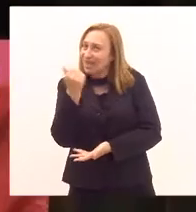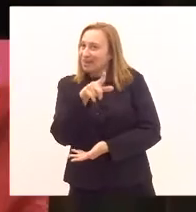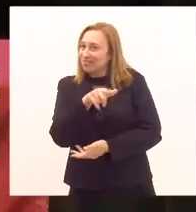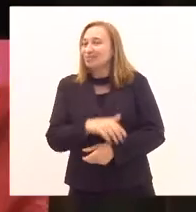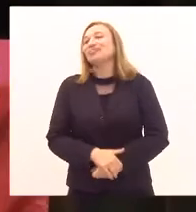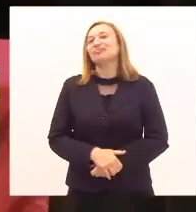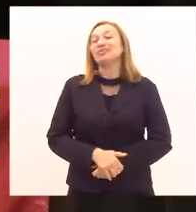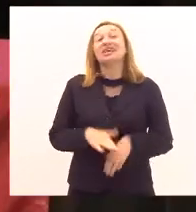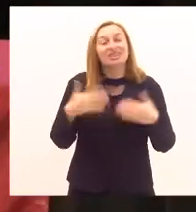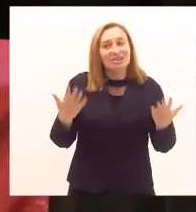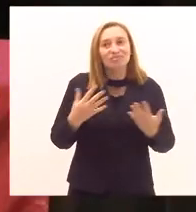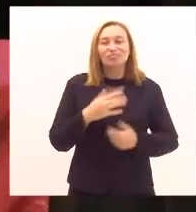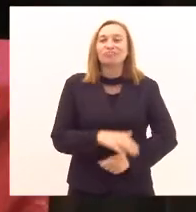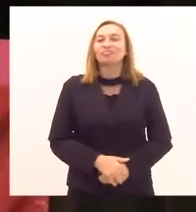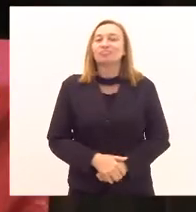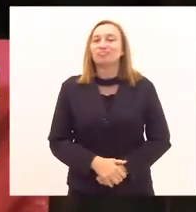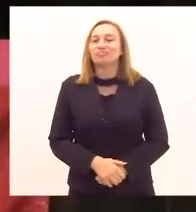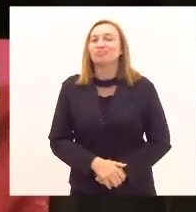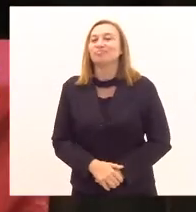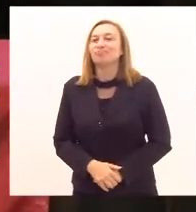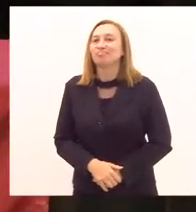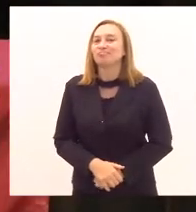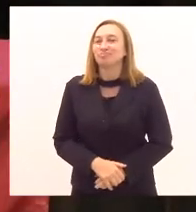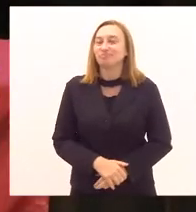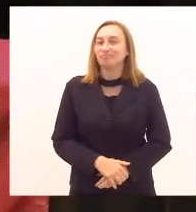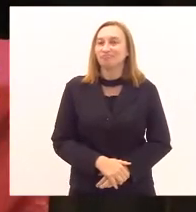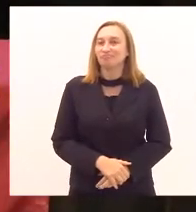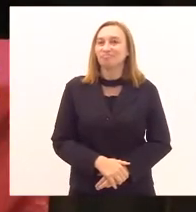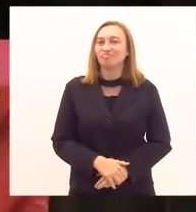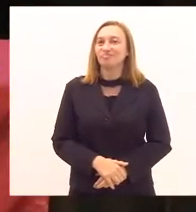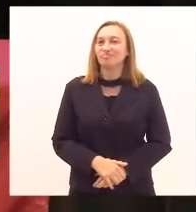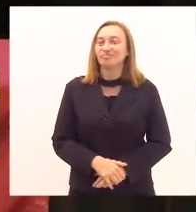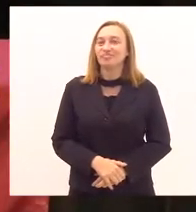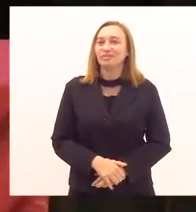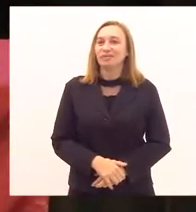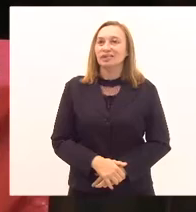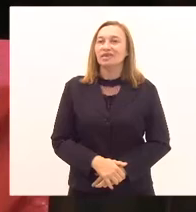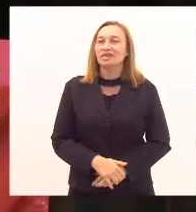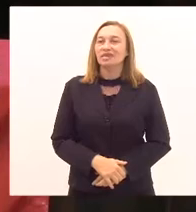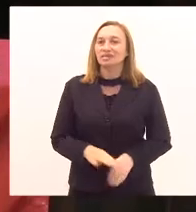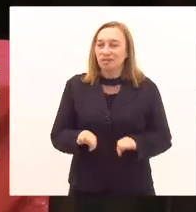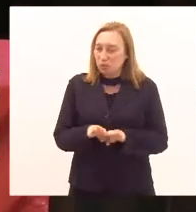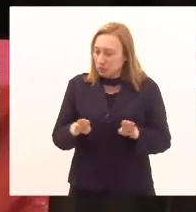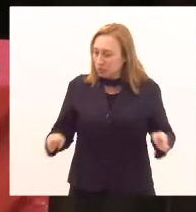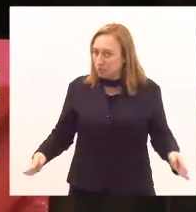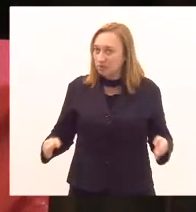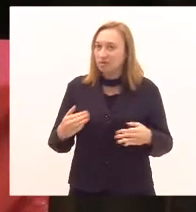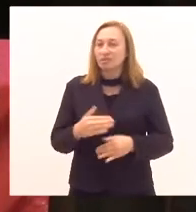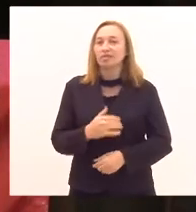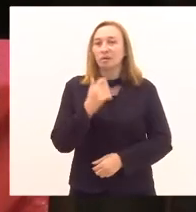disso. Muito bem. Então, tem a gente vai compor a mesa.